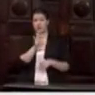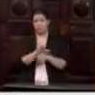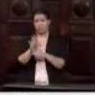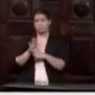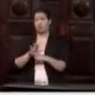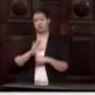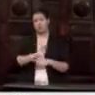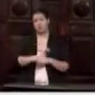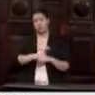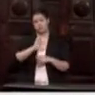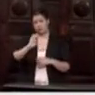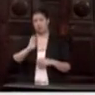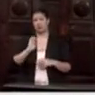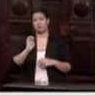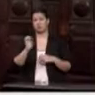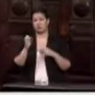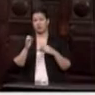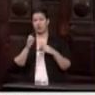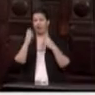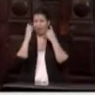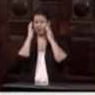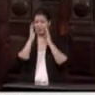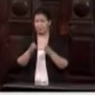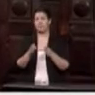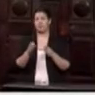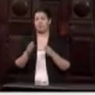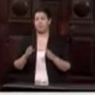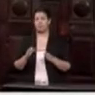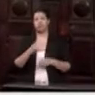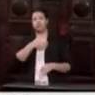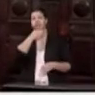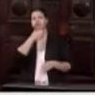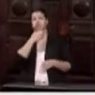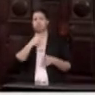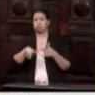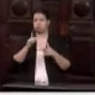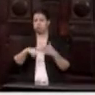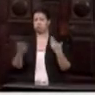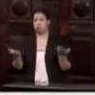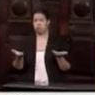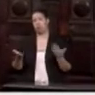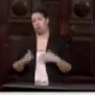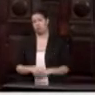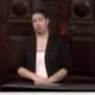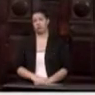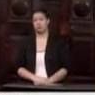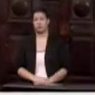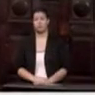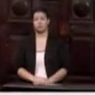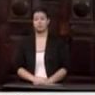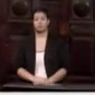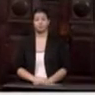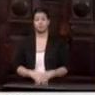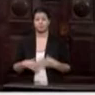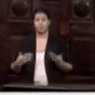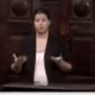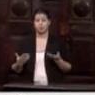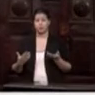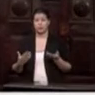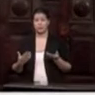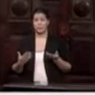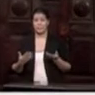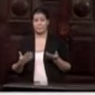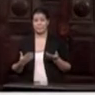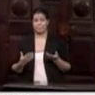ao Estado a enfrentar essa crise que nós vivemos do ponto de vista fiscal e financeiro. E mesmo